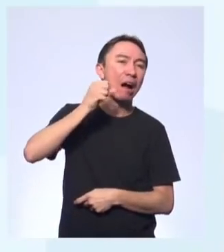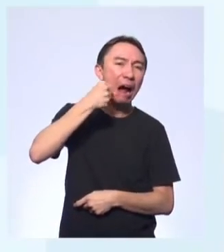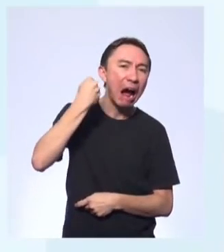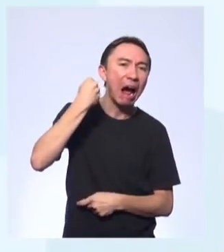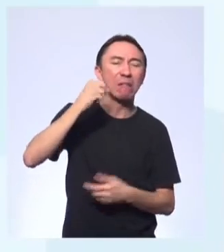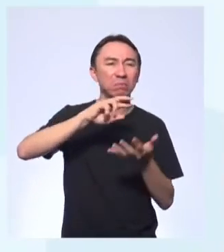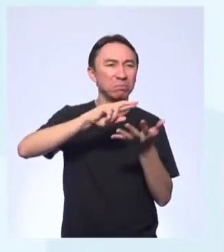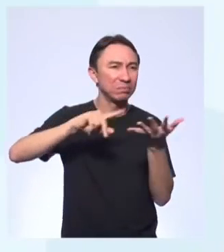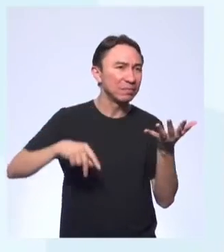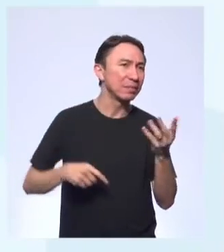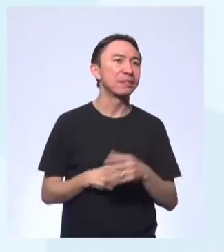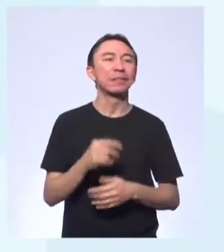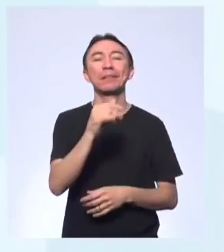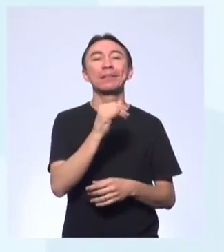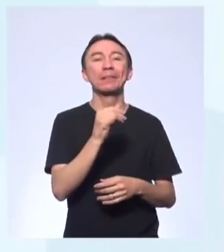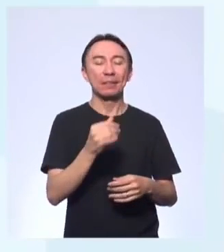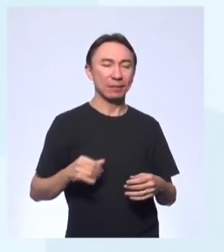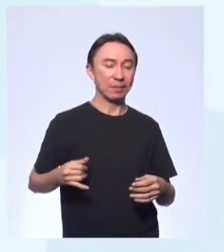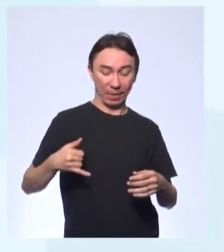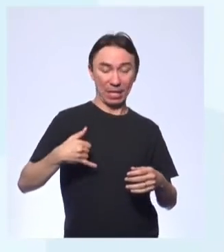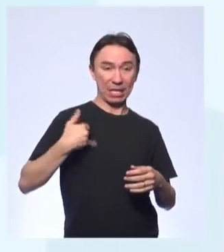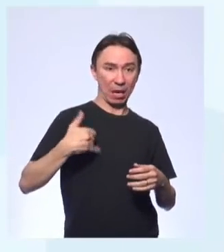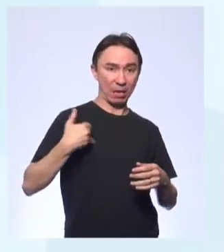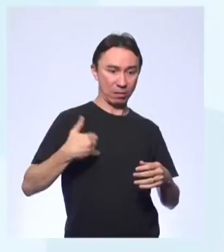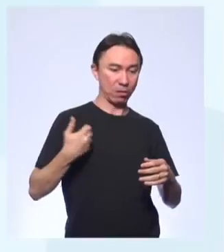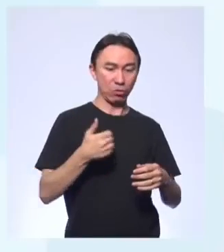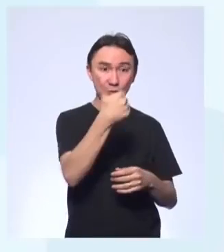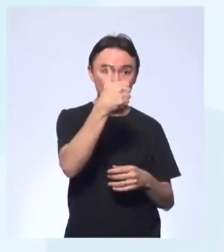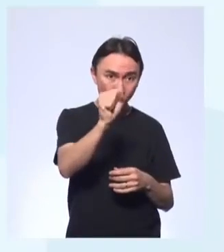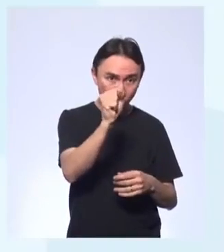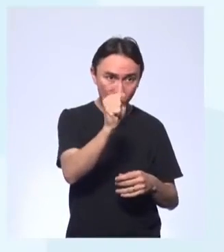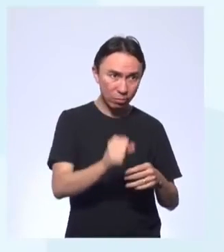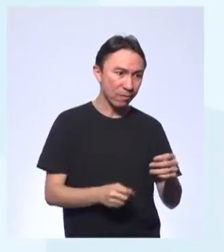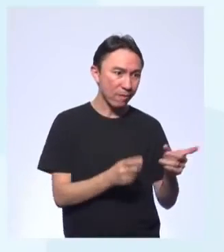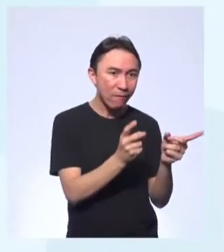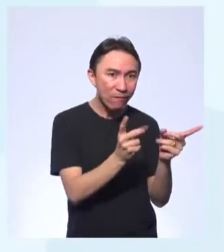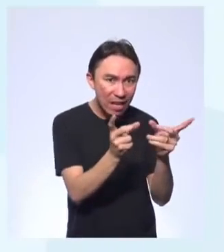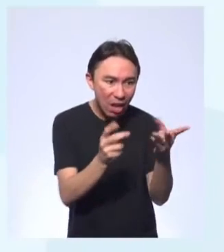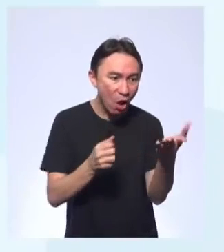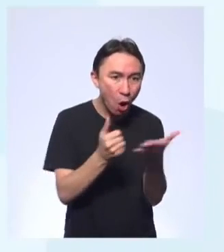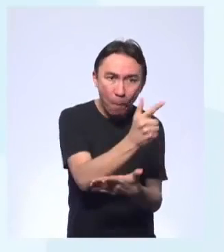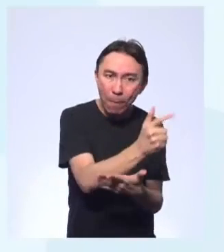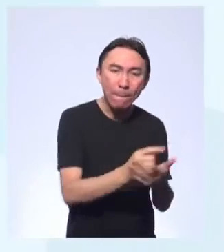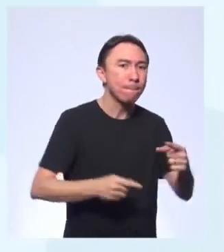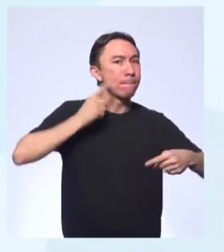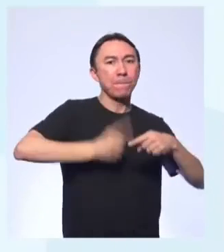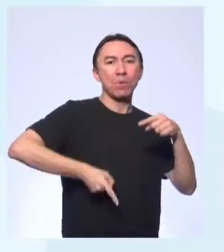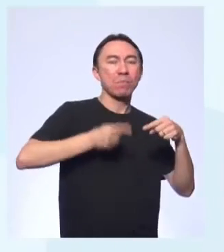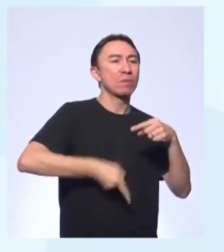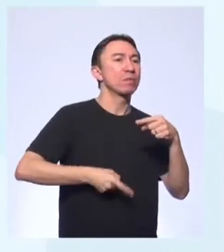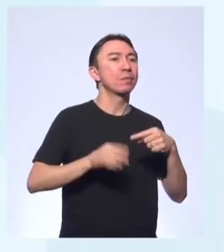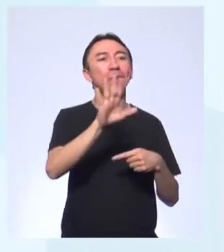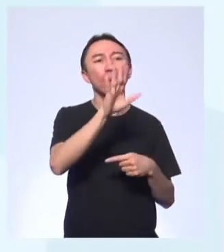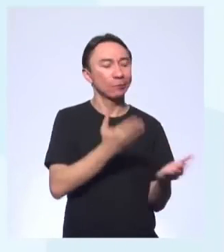proibido, né, a venda proibida para os indivíduos menores de 18 anos, os adolescentes costumam consumir muito.